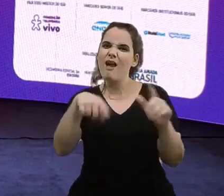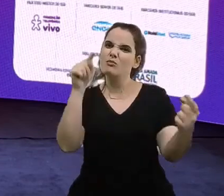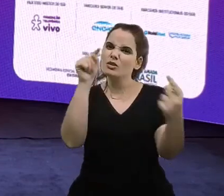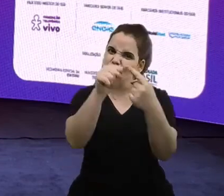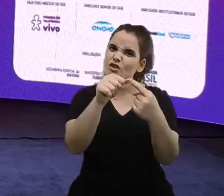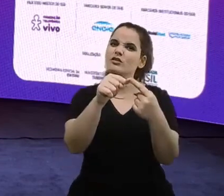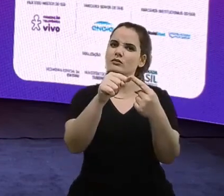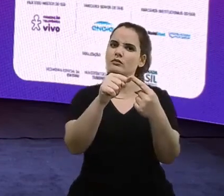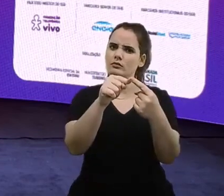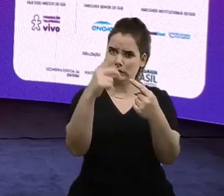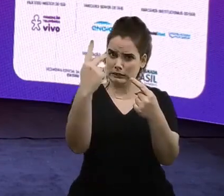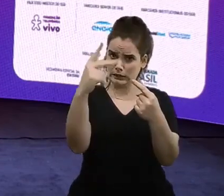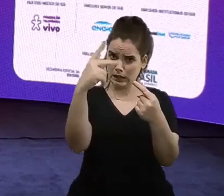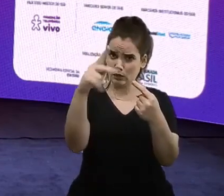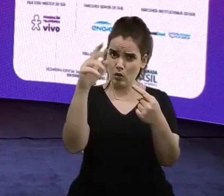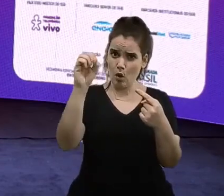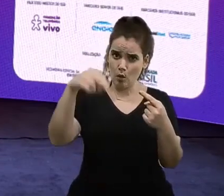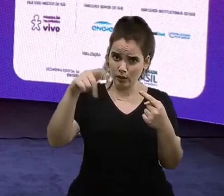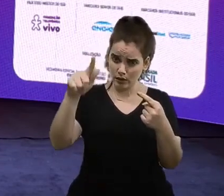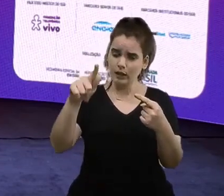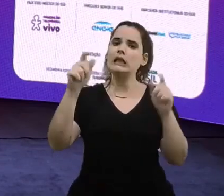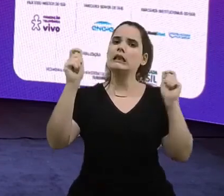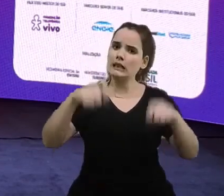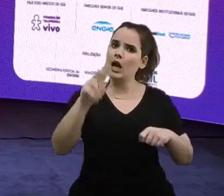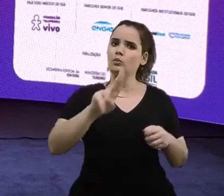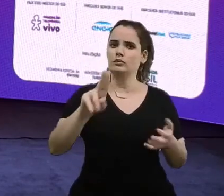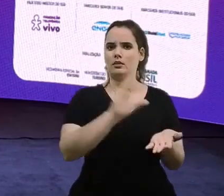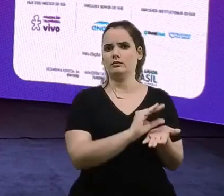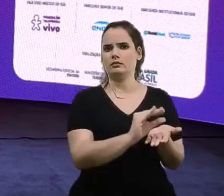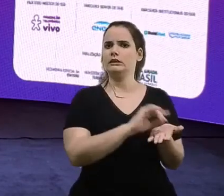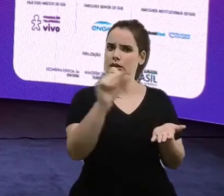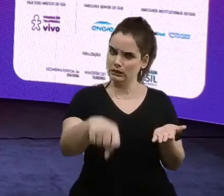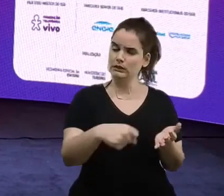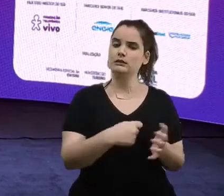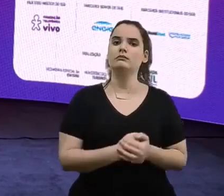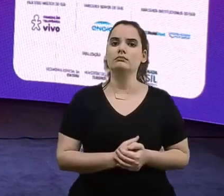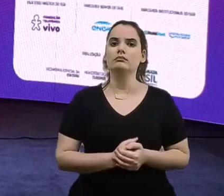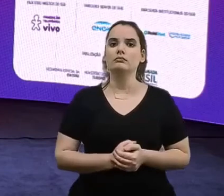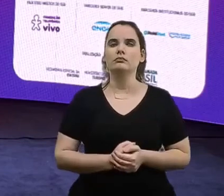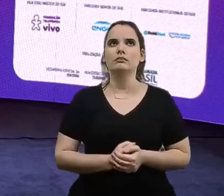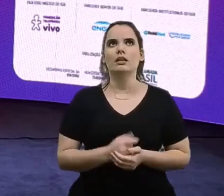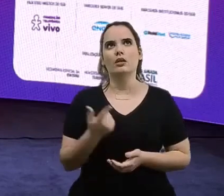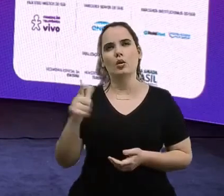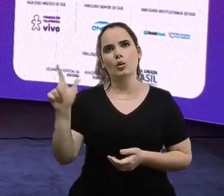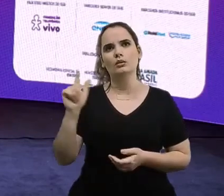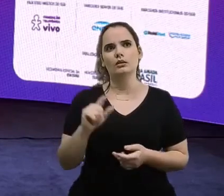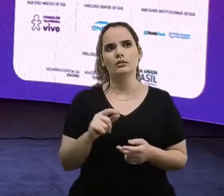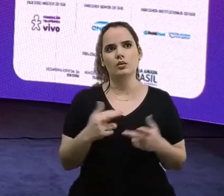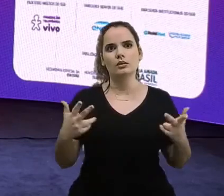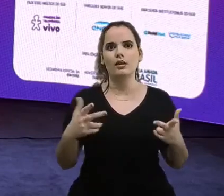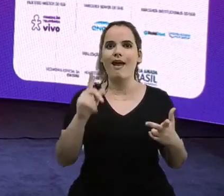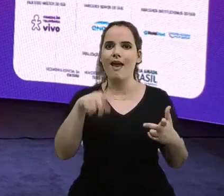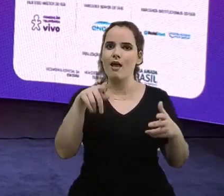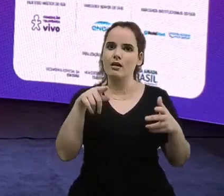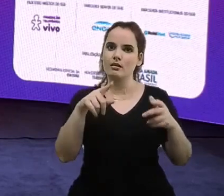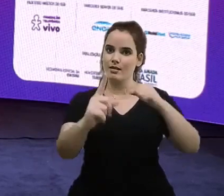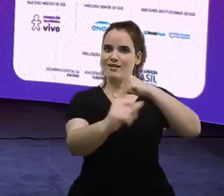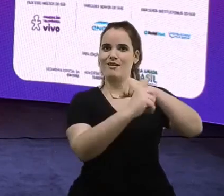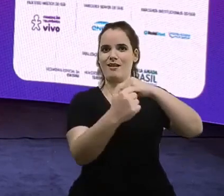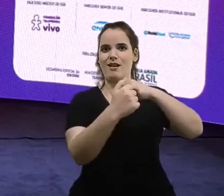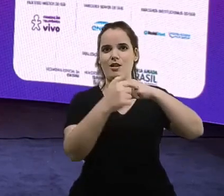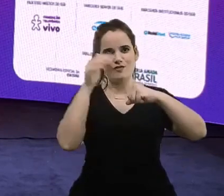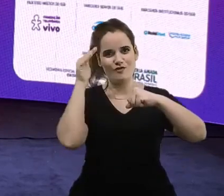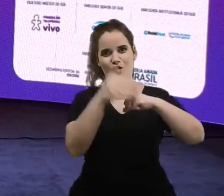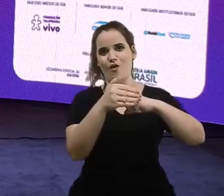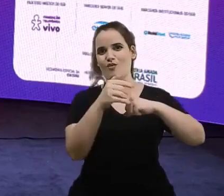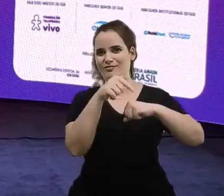partir do uso de informação. E outro ponto que eu acho que é importante é a questão do foco no usuário, né? Então, da gente ter